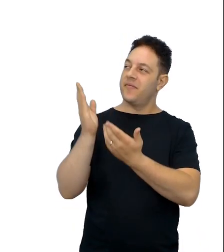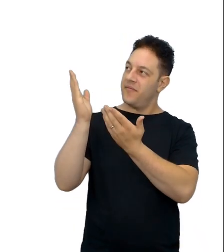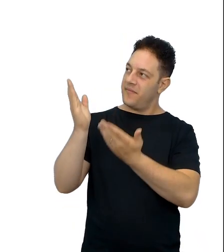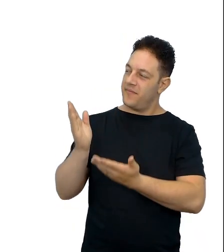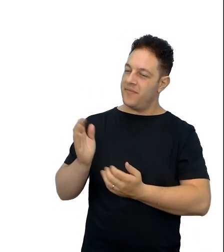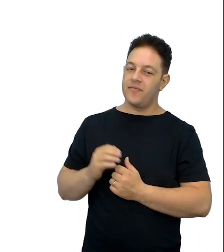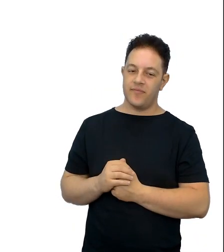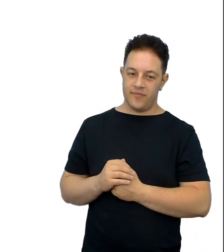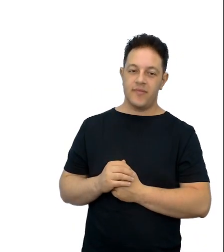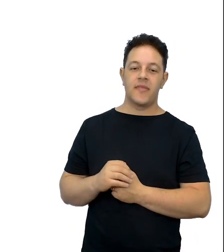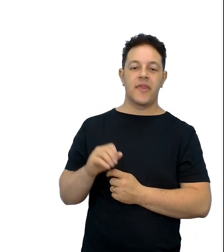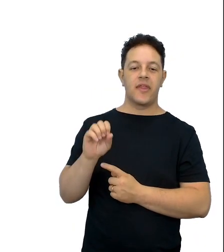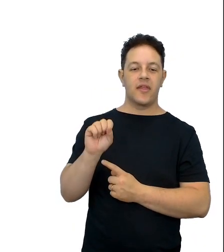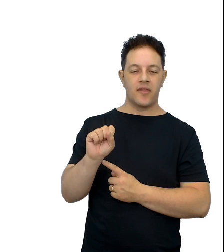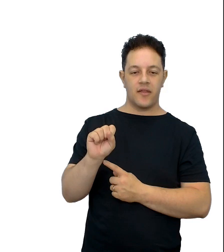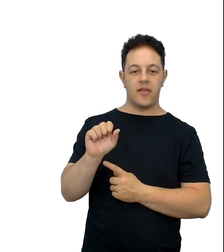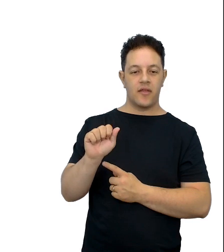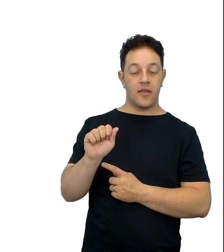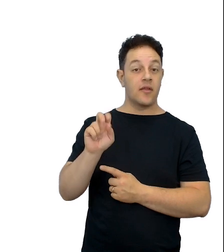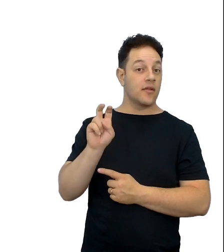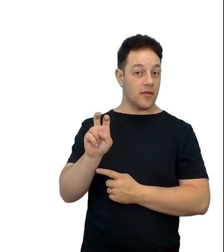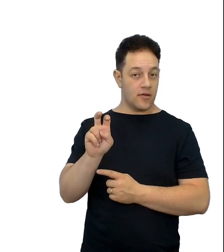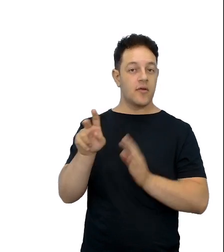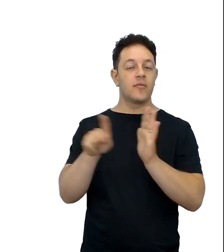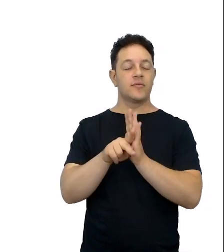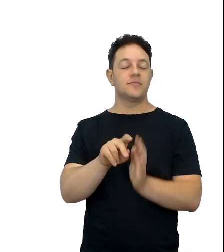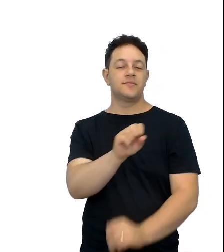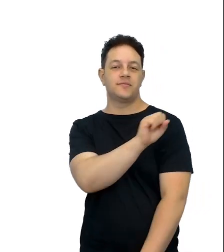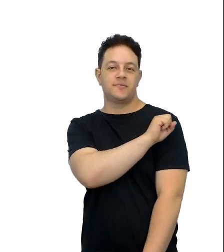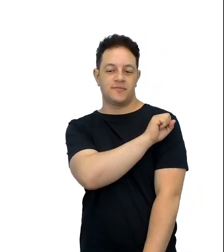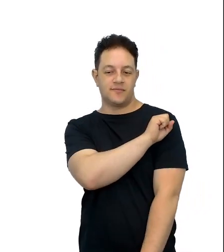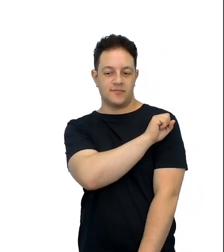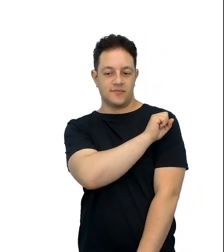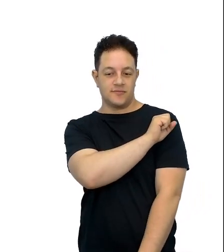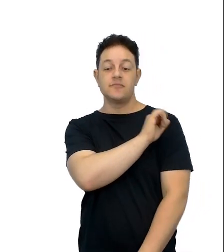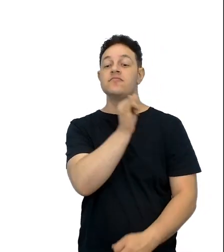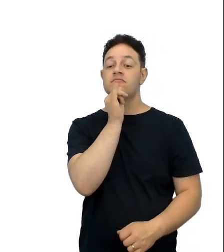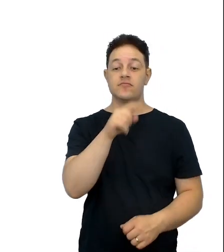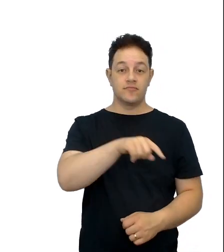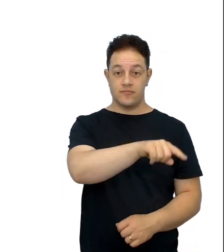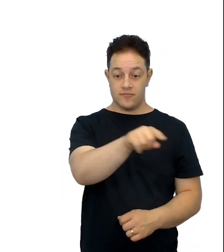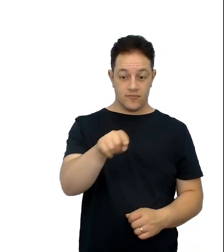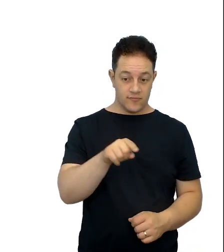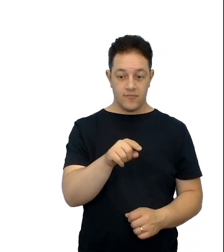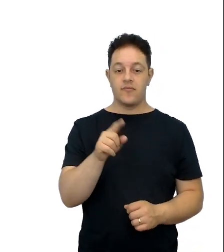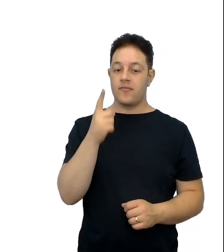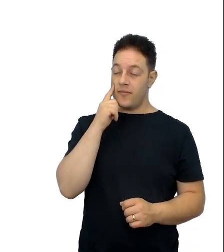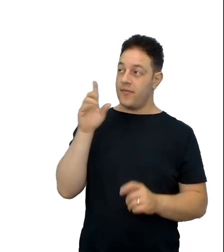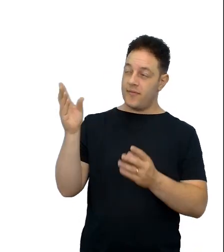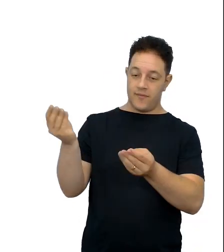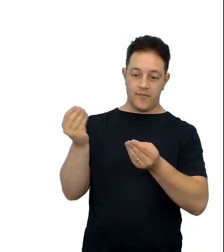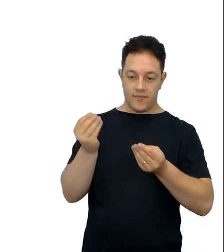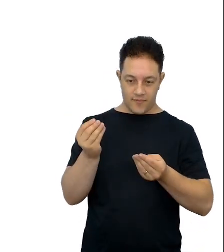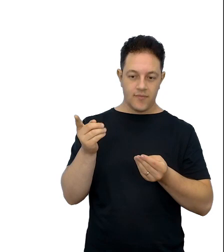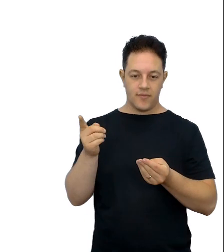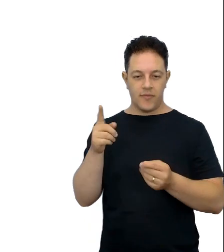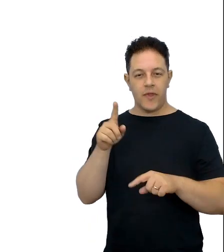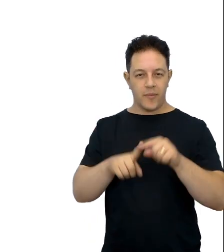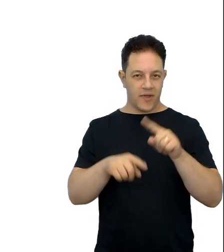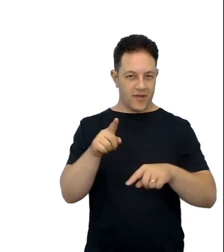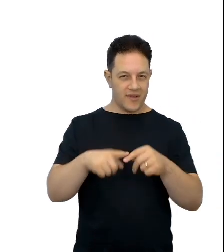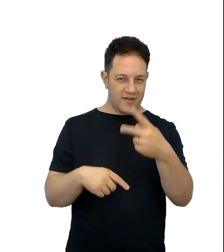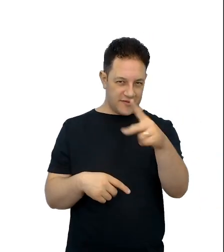a SA5 do 8º ano, né? Se vocês pegarem aí o material